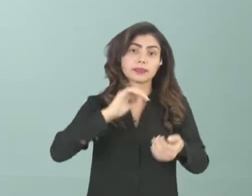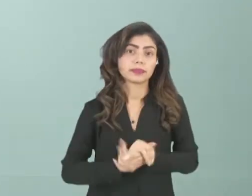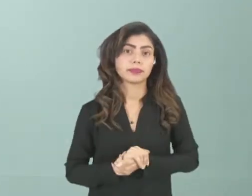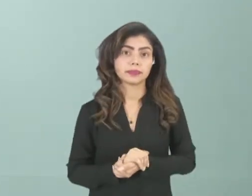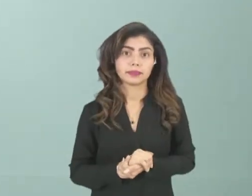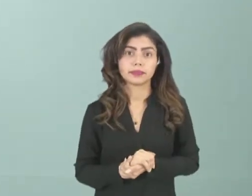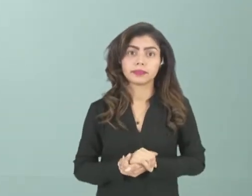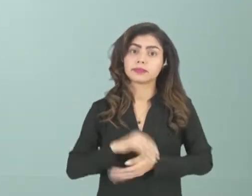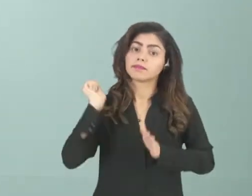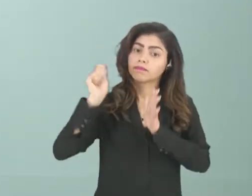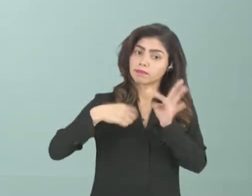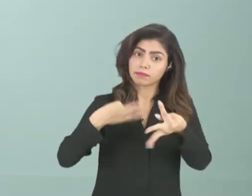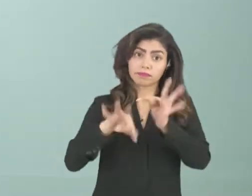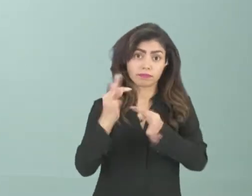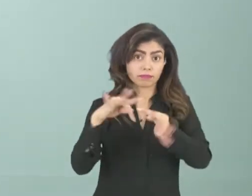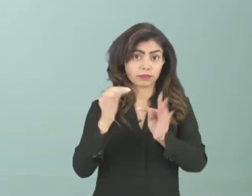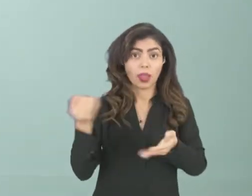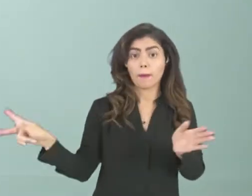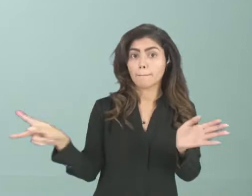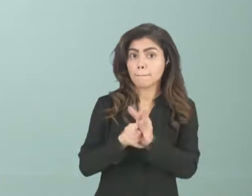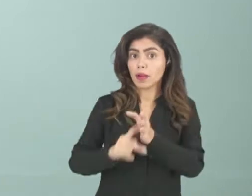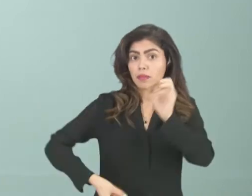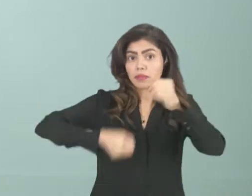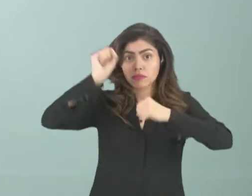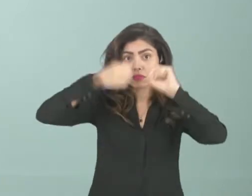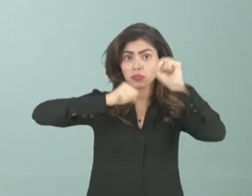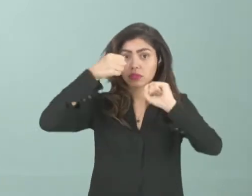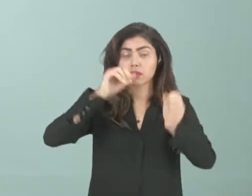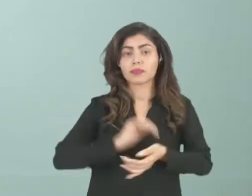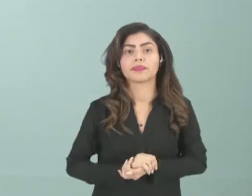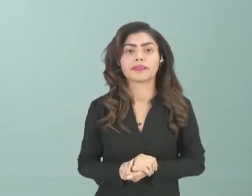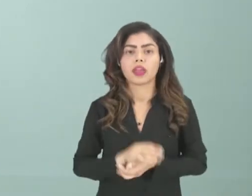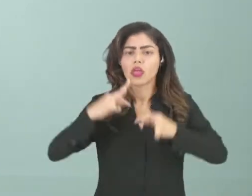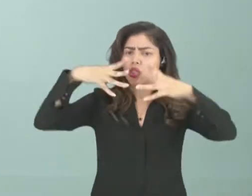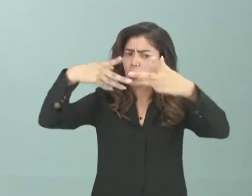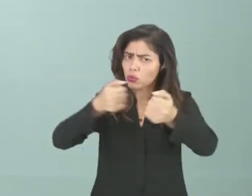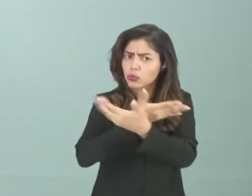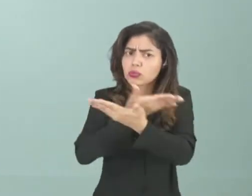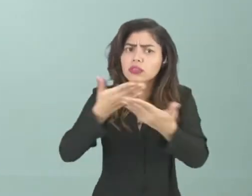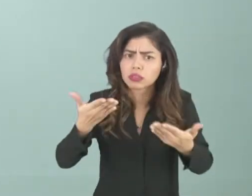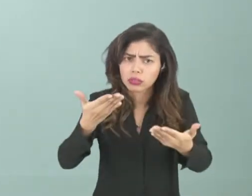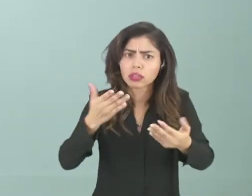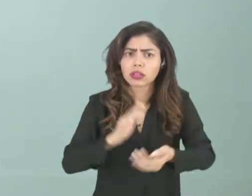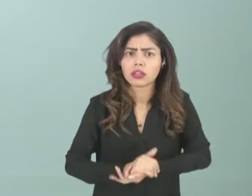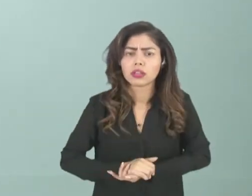também pelas máquinas dentro dessas próprias indústrias. Então tudo isso